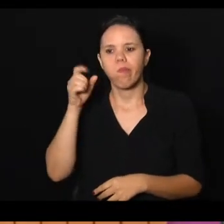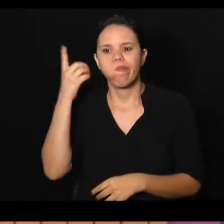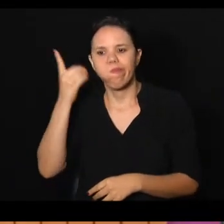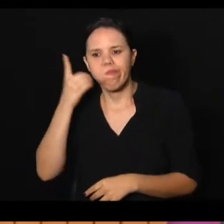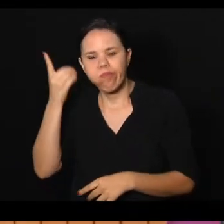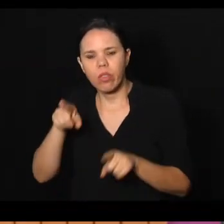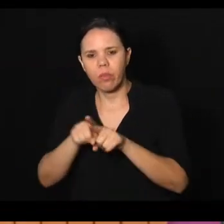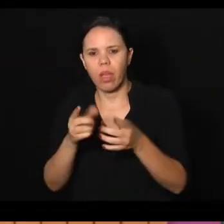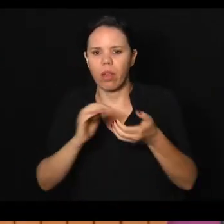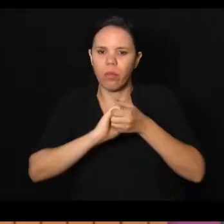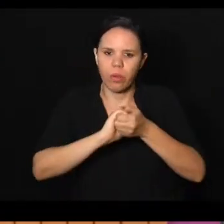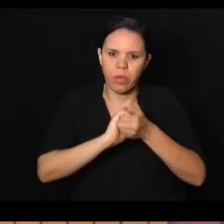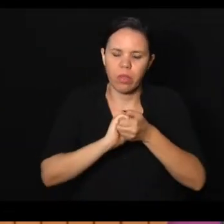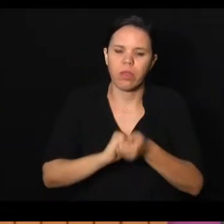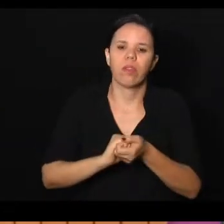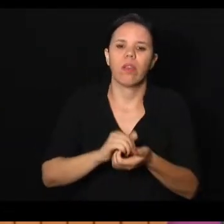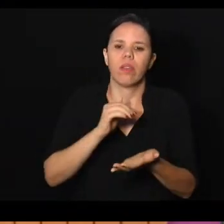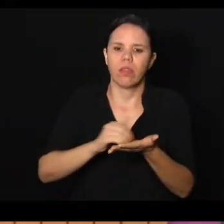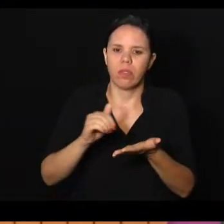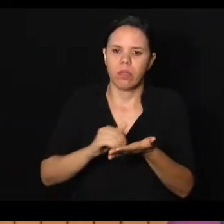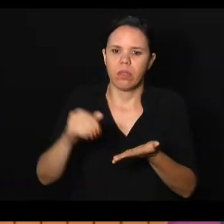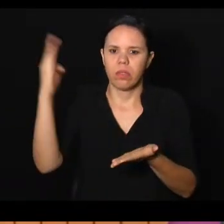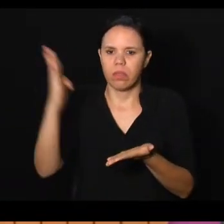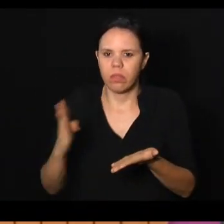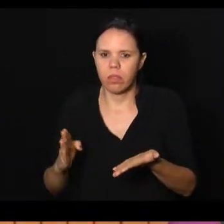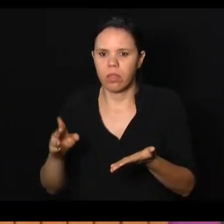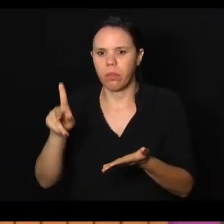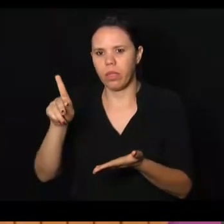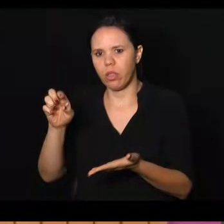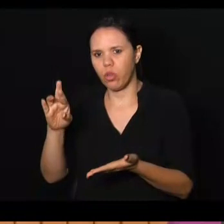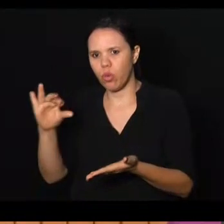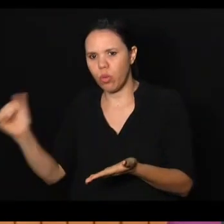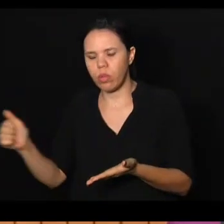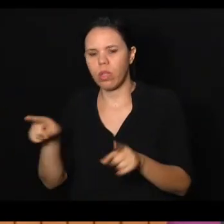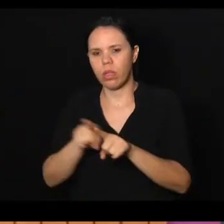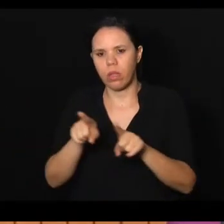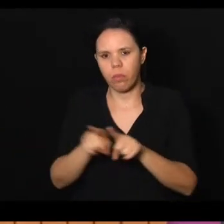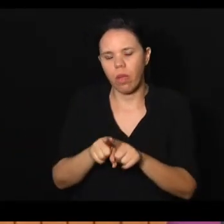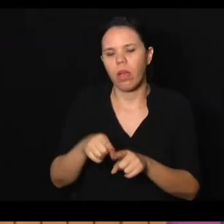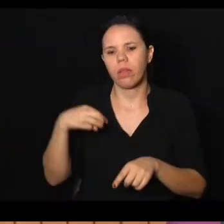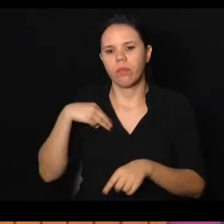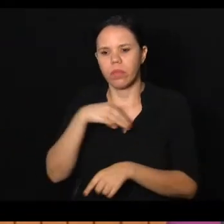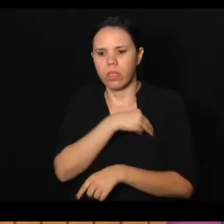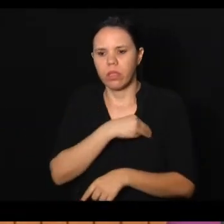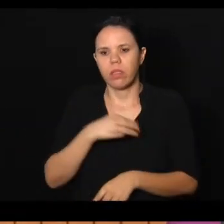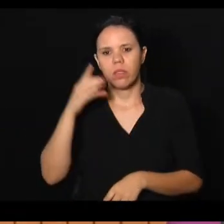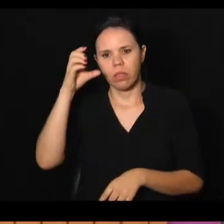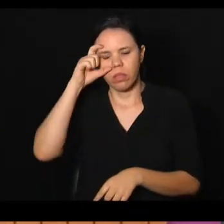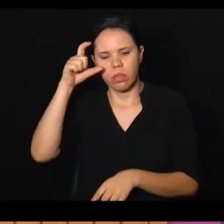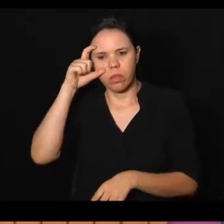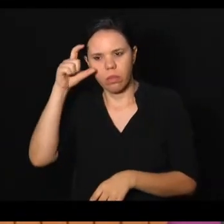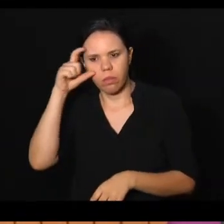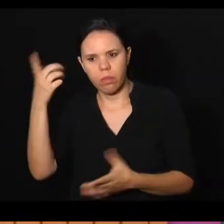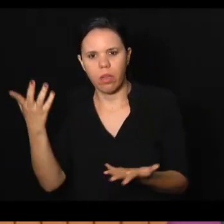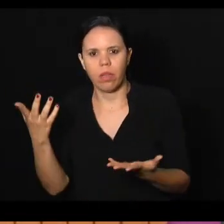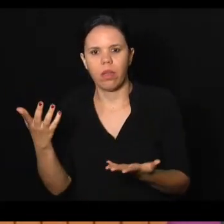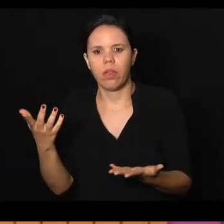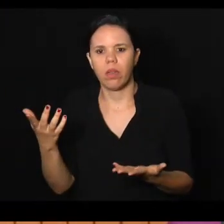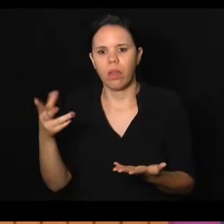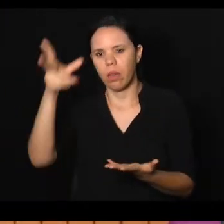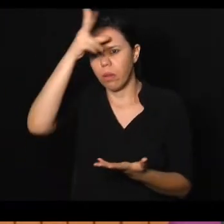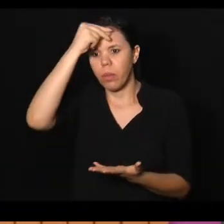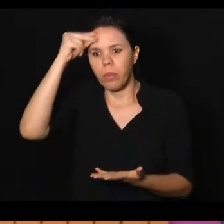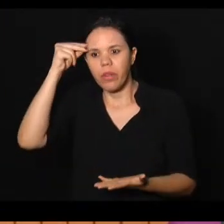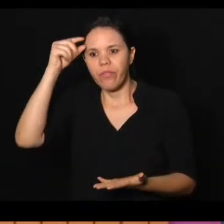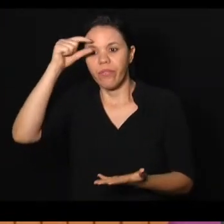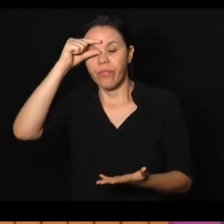secretária nacional, Petrúcia de Mello, cumprimentar a nossa excelentíssima ministra Damares Alves, trazer uma saudação do prefeito